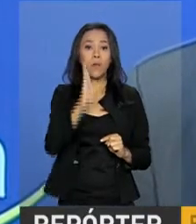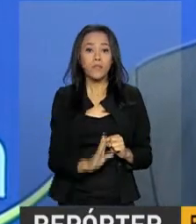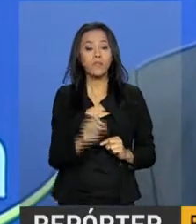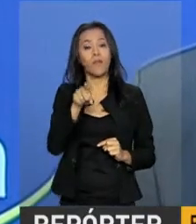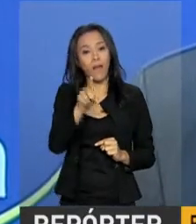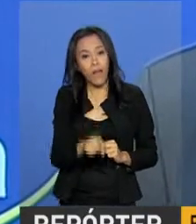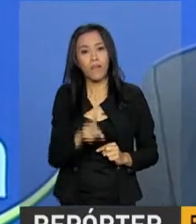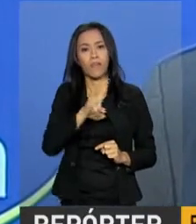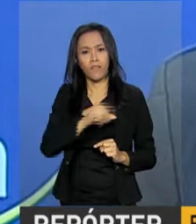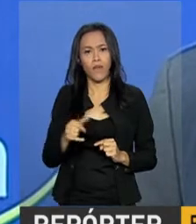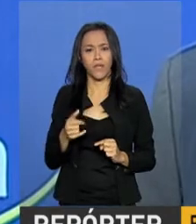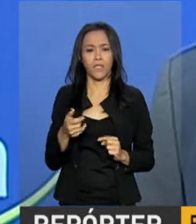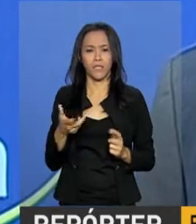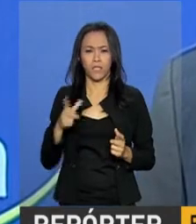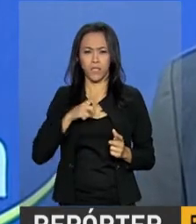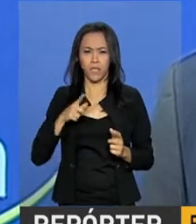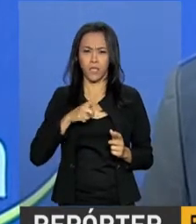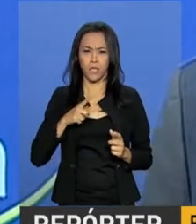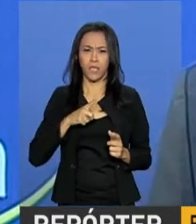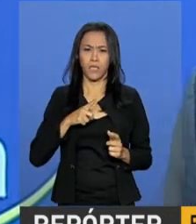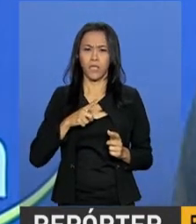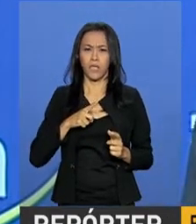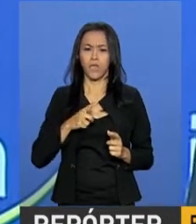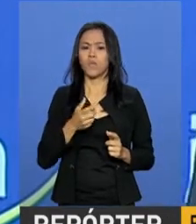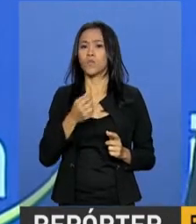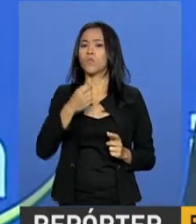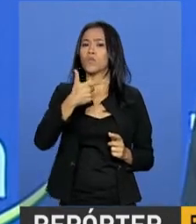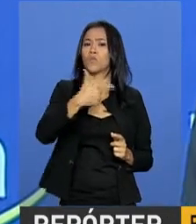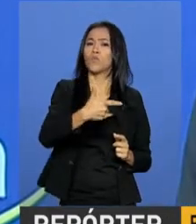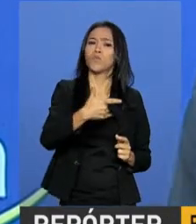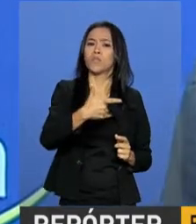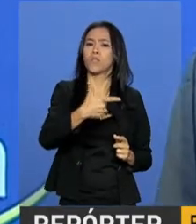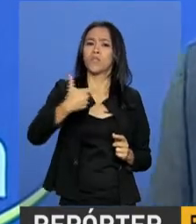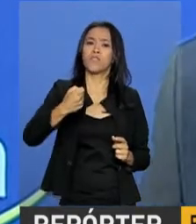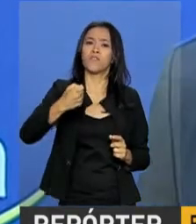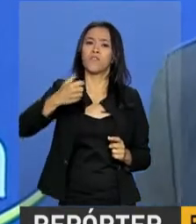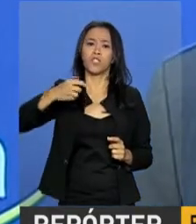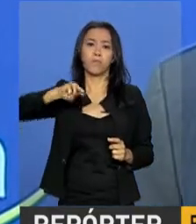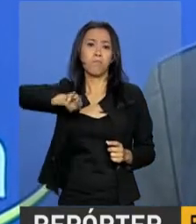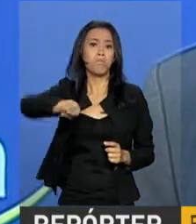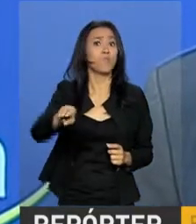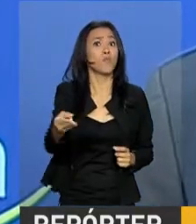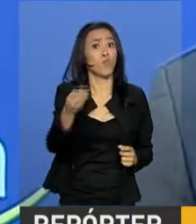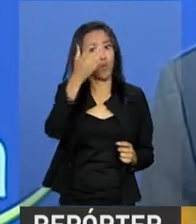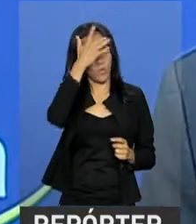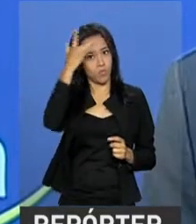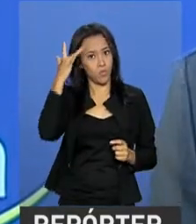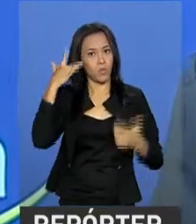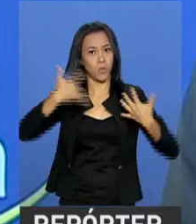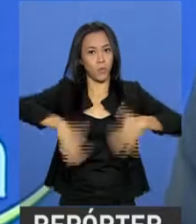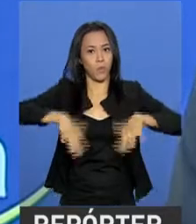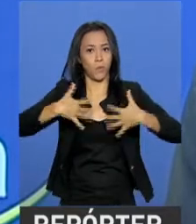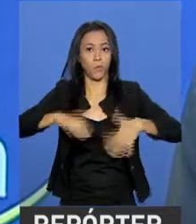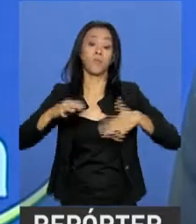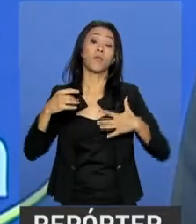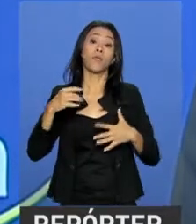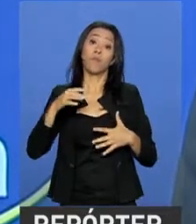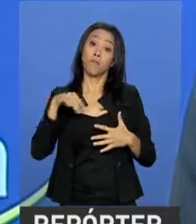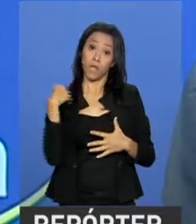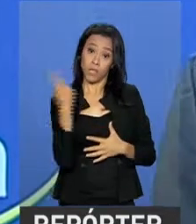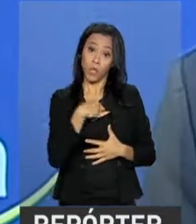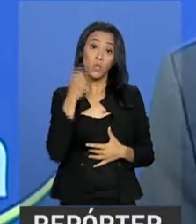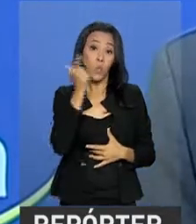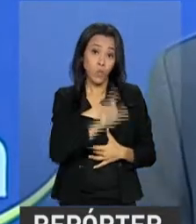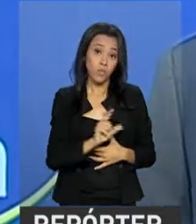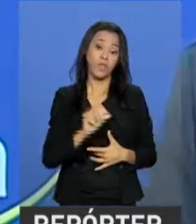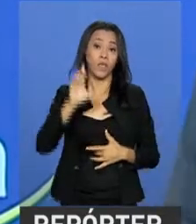em 220 milhões de habitantes e se a gente quiser superar os desafios da nação a gente precisa fazer mais